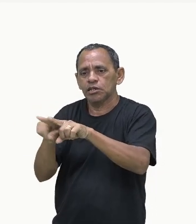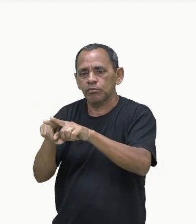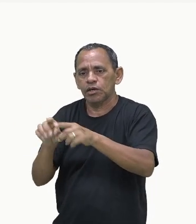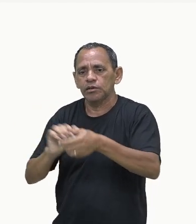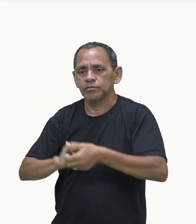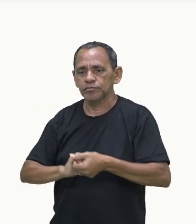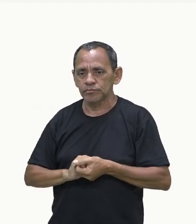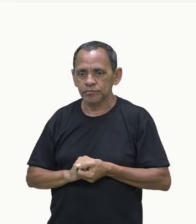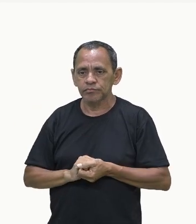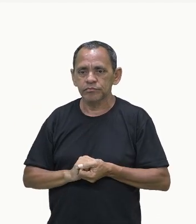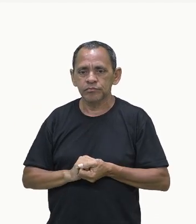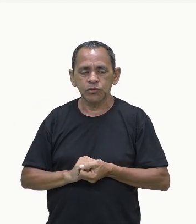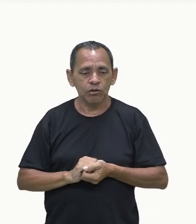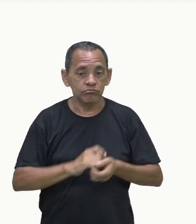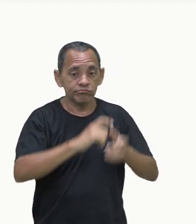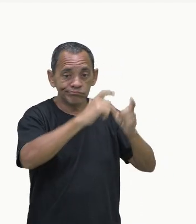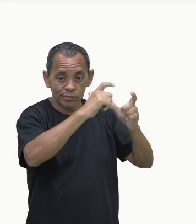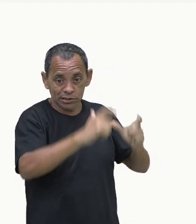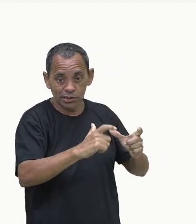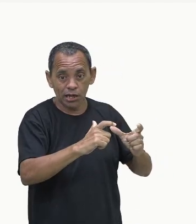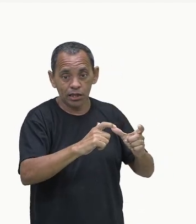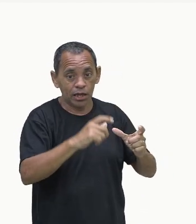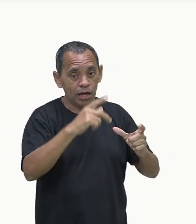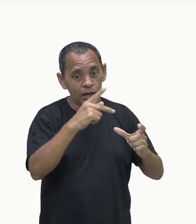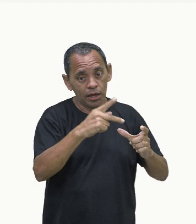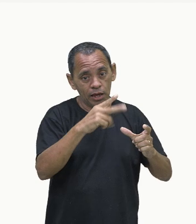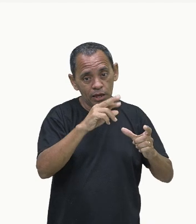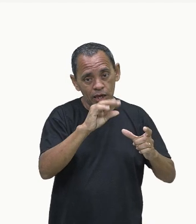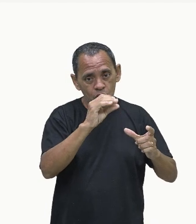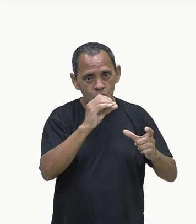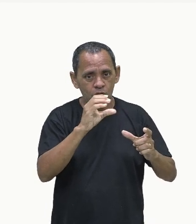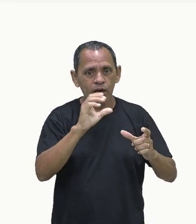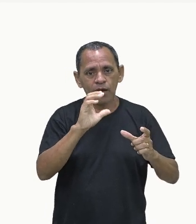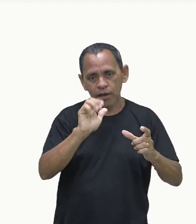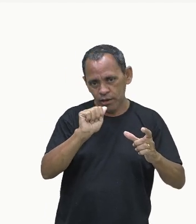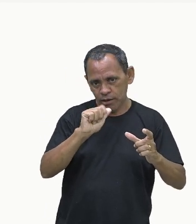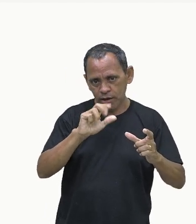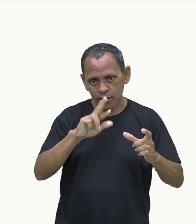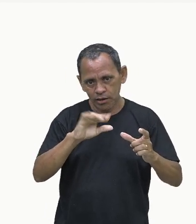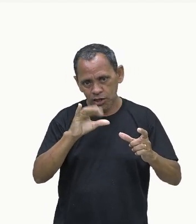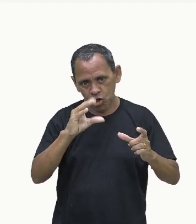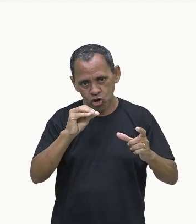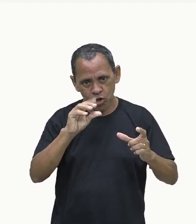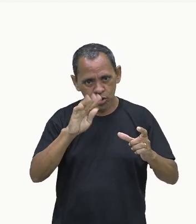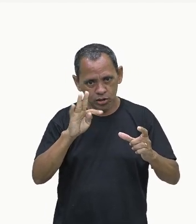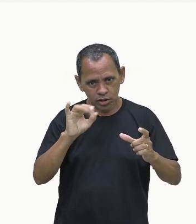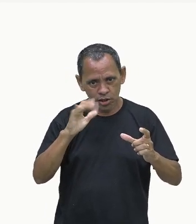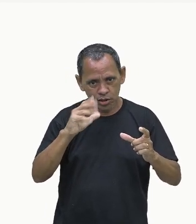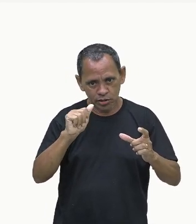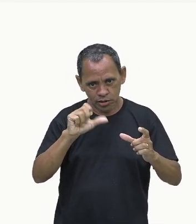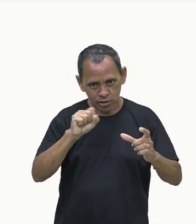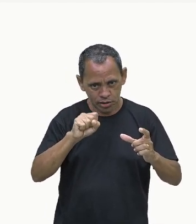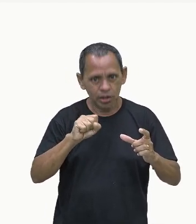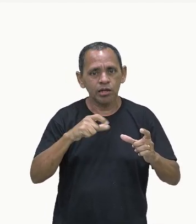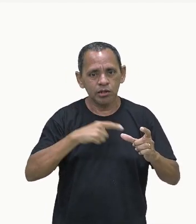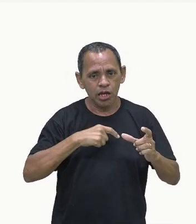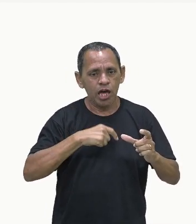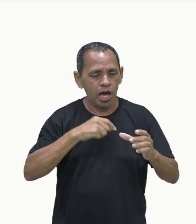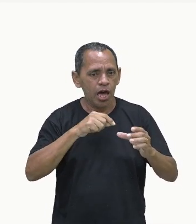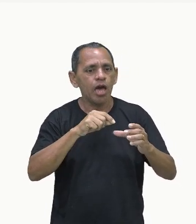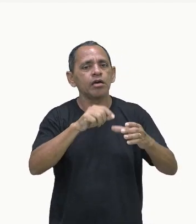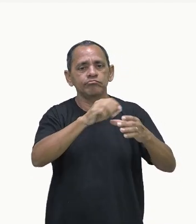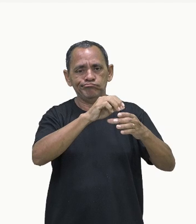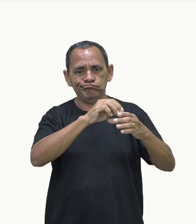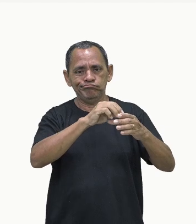células procarióticas eu vou aqui representar como a membrana plasmática. Olha, eu vou colocar aqui